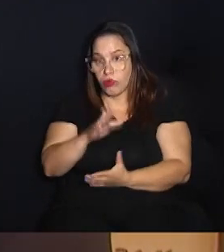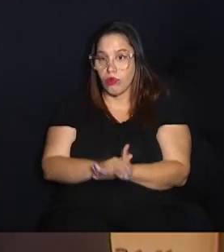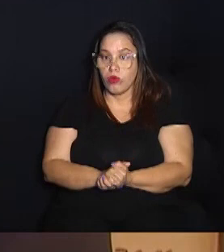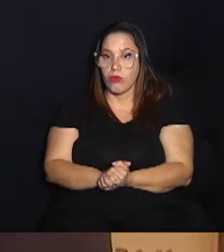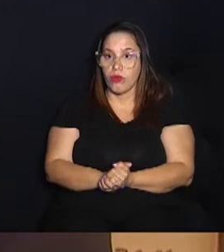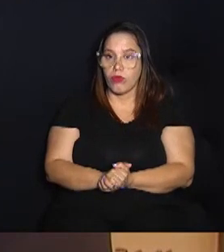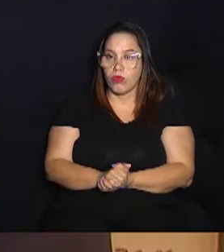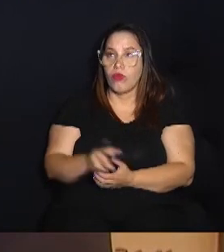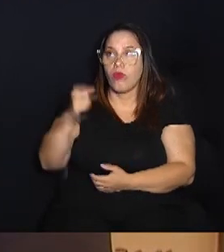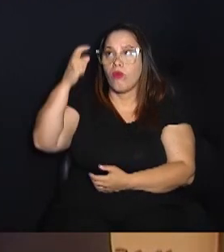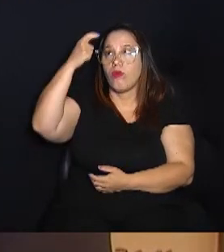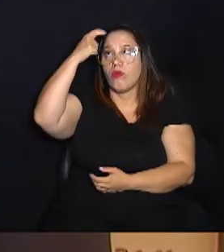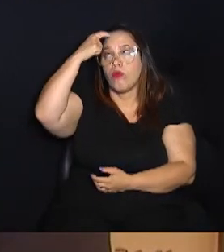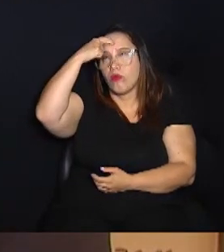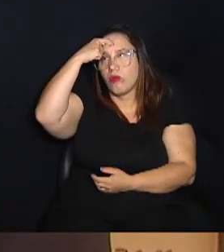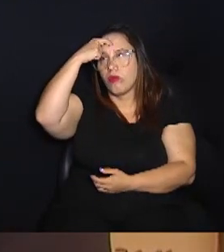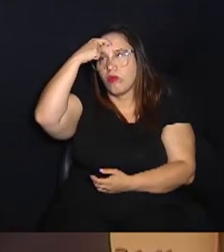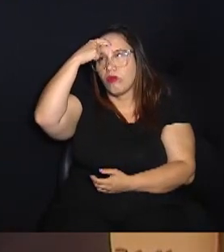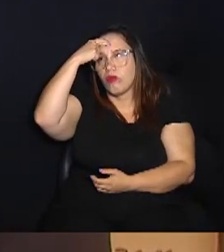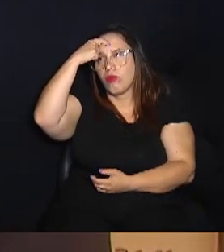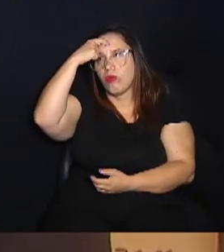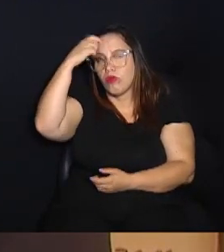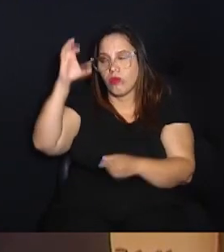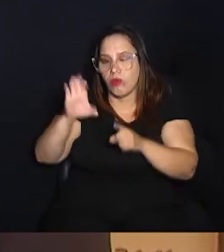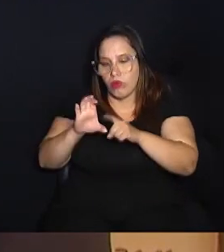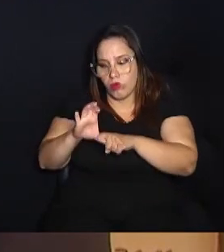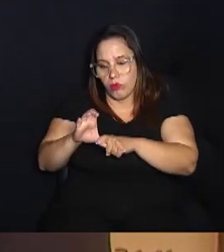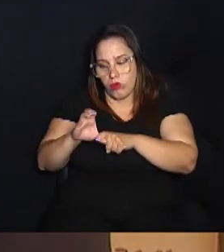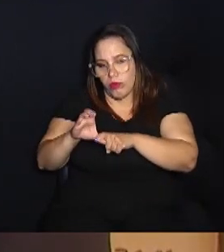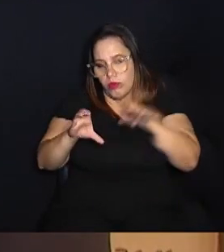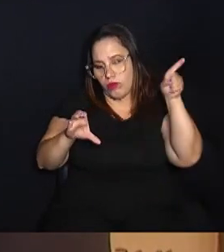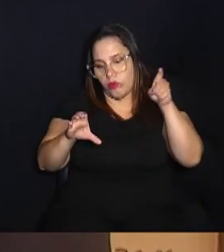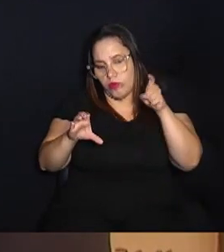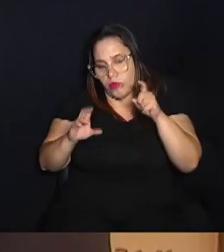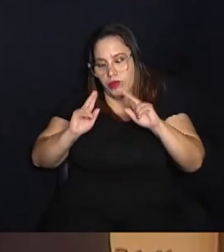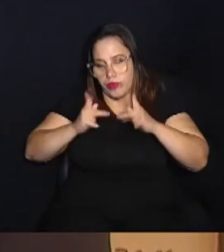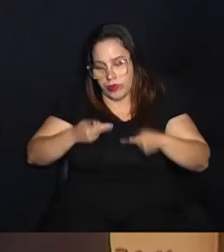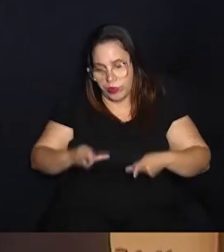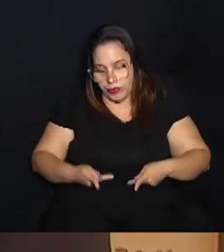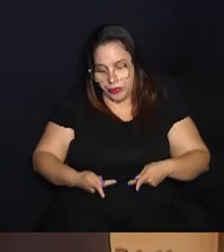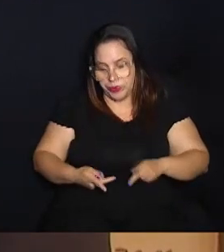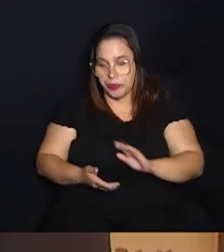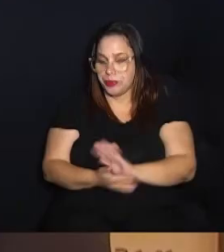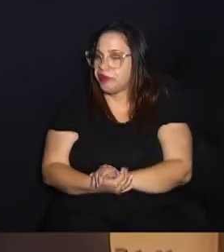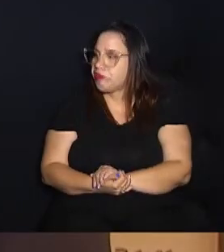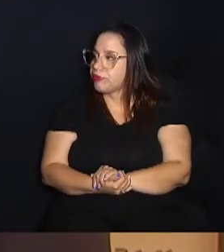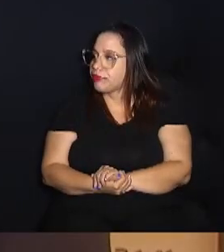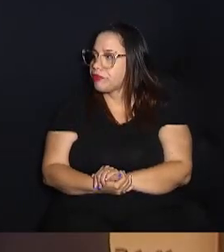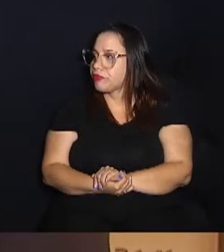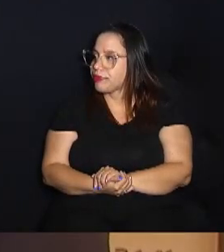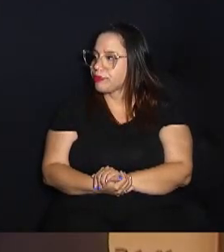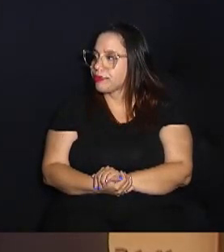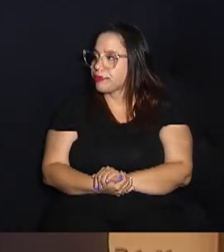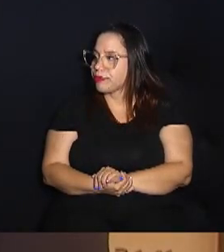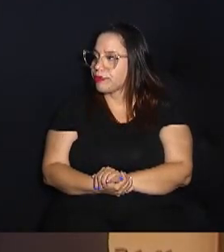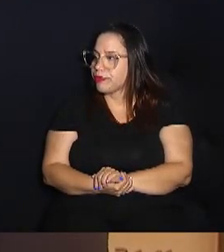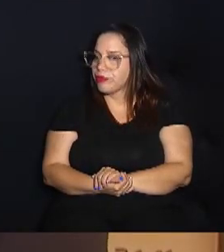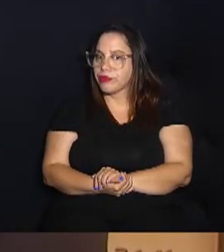de conscientização, de emancipação do sujeito na perspectiva humanizadora,